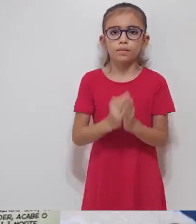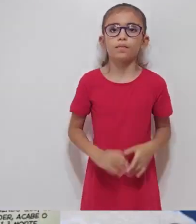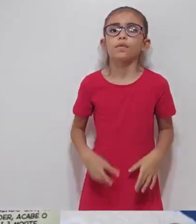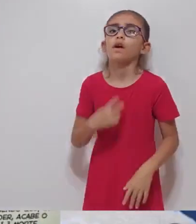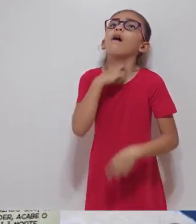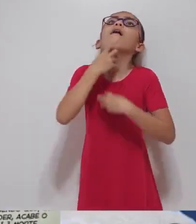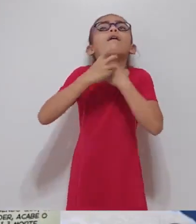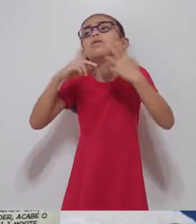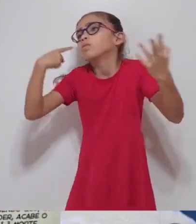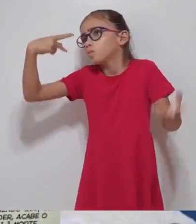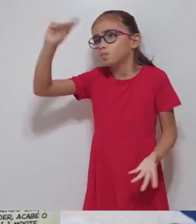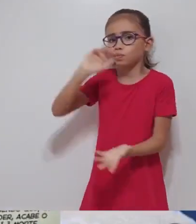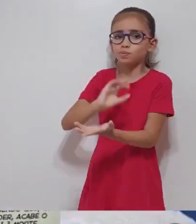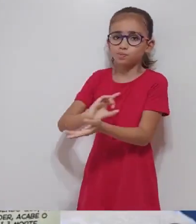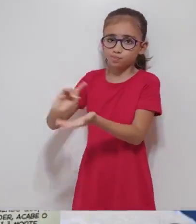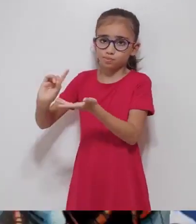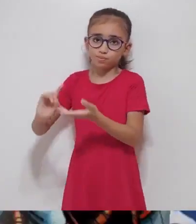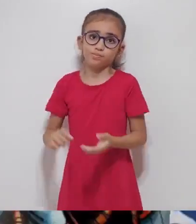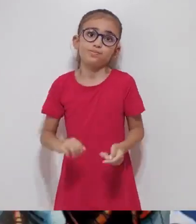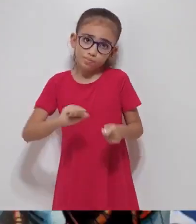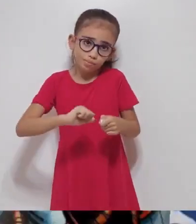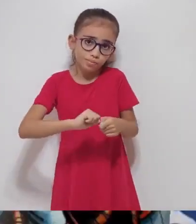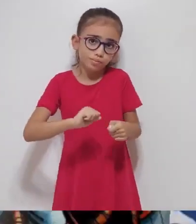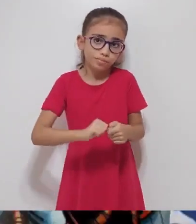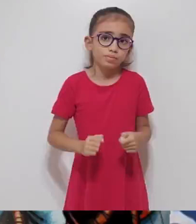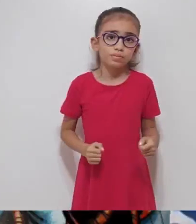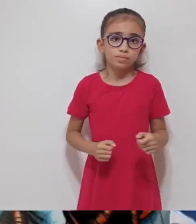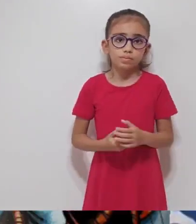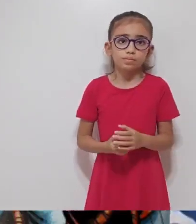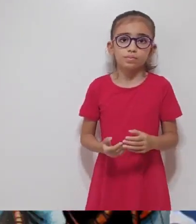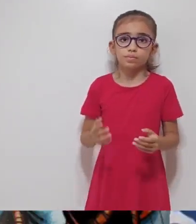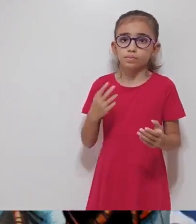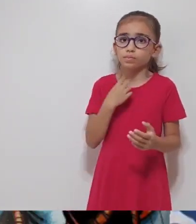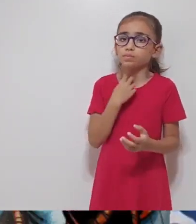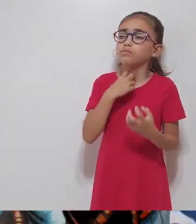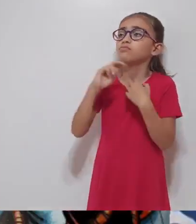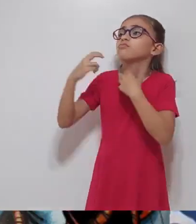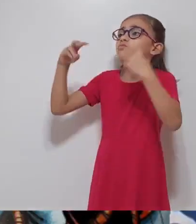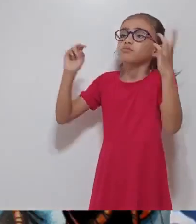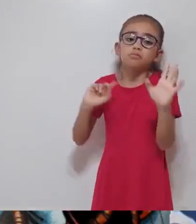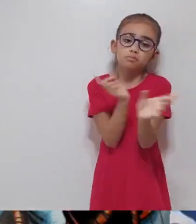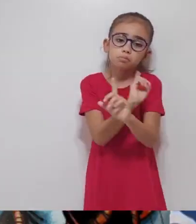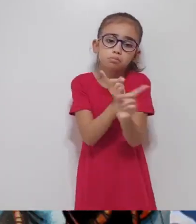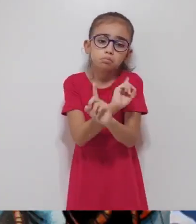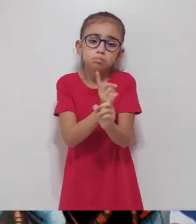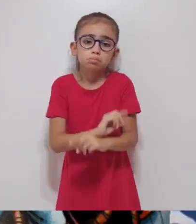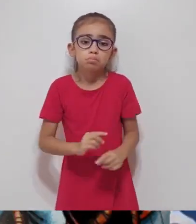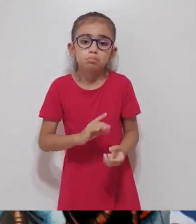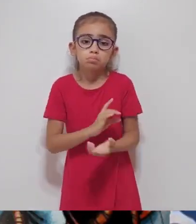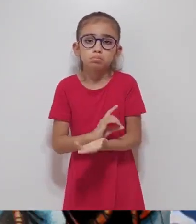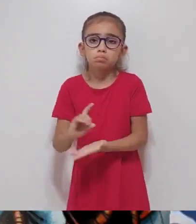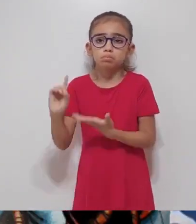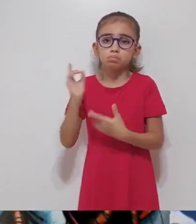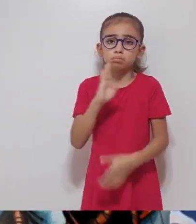e clamassem ao seu Deus. E assim fizeram, invocaram ao Deus e nada ao